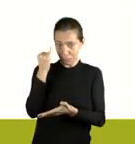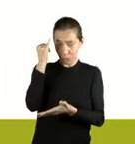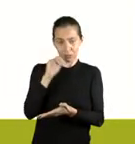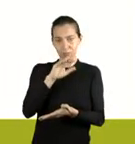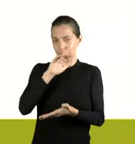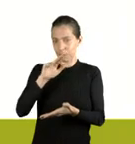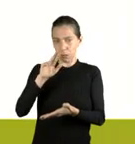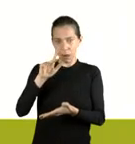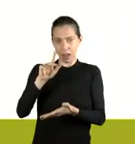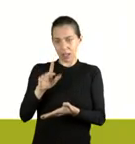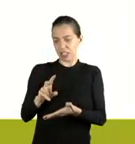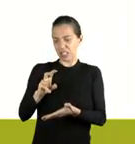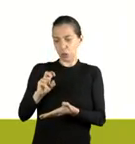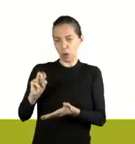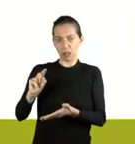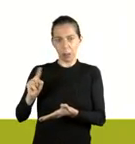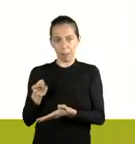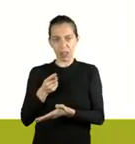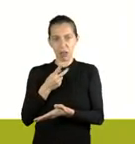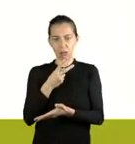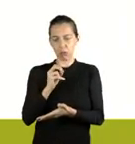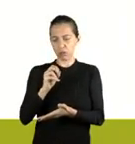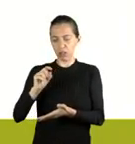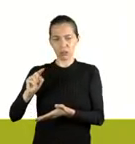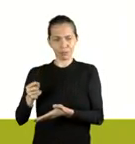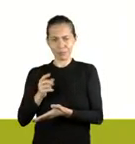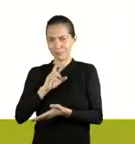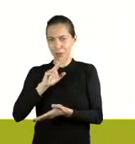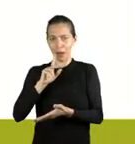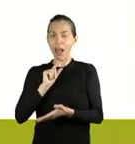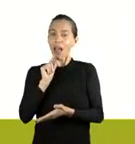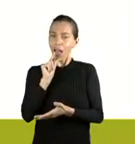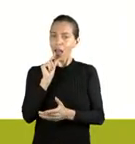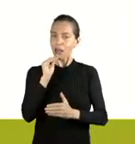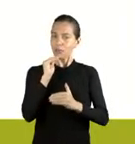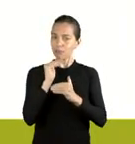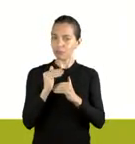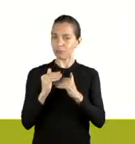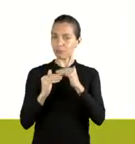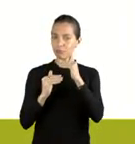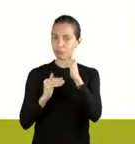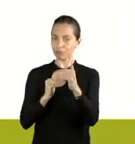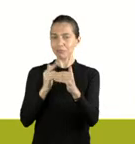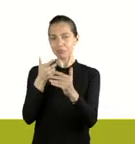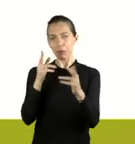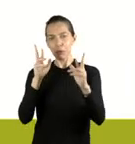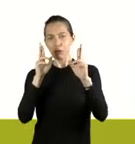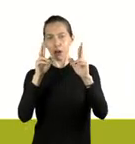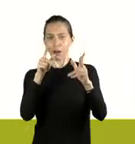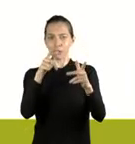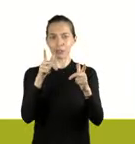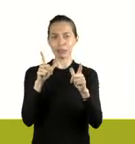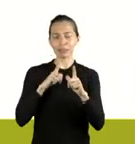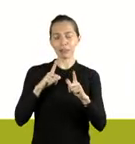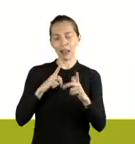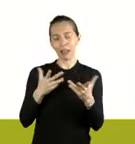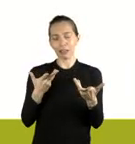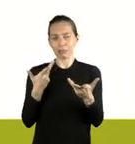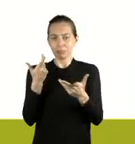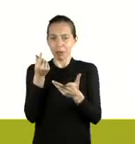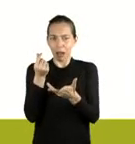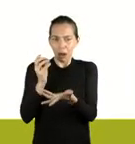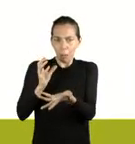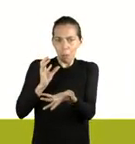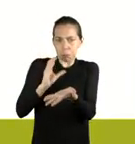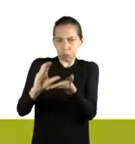os 50 mil, 100 mil, 200 mil que você vai começar. Claro, espero que vocês tenham esse dinheiro um dia para fazer